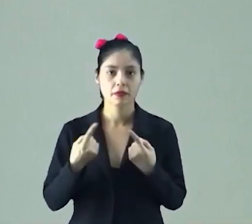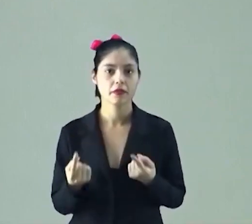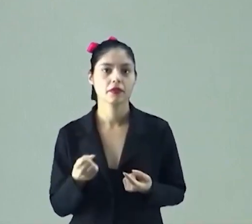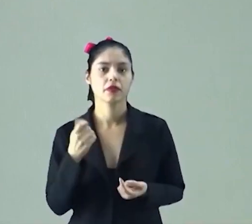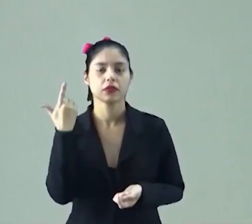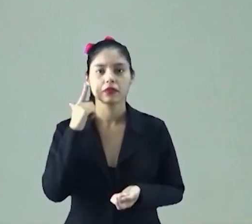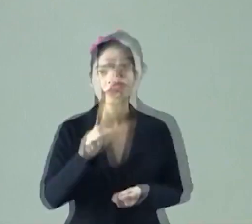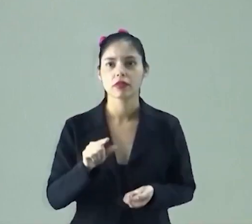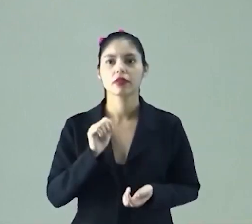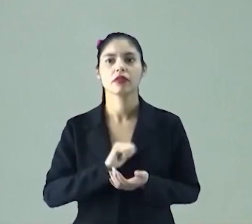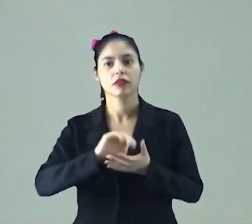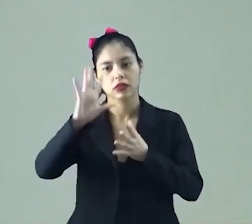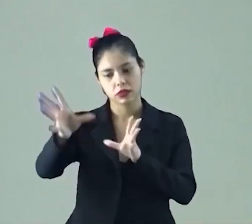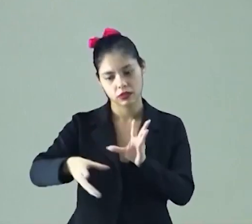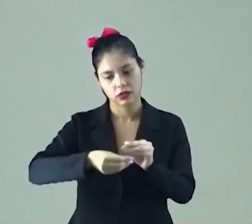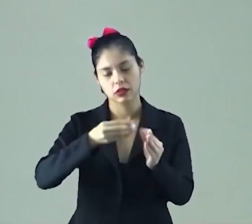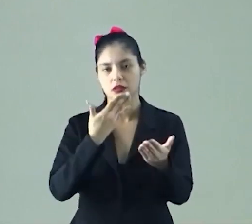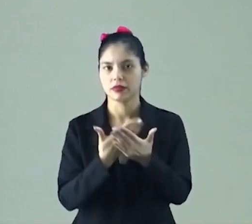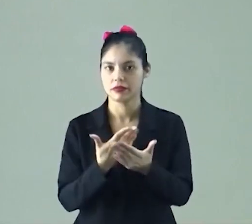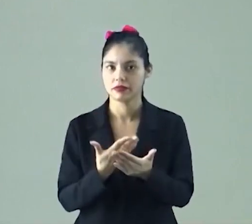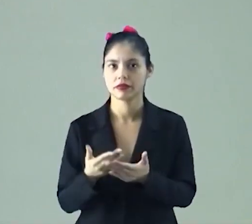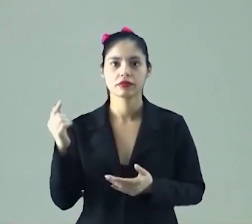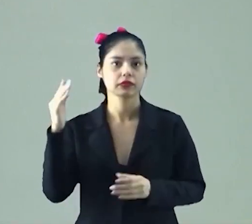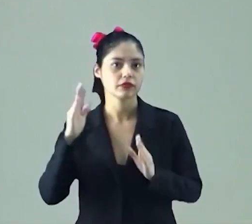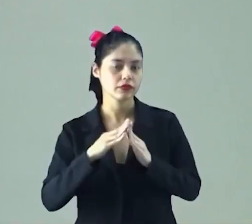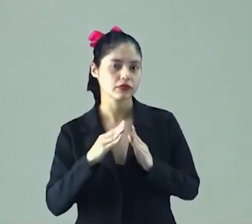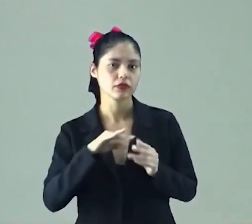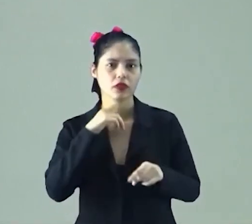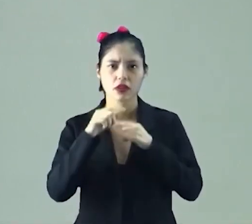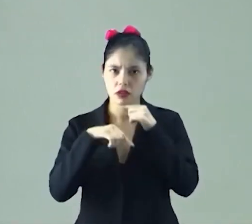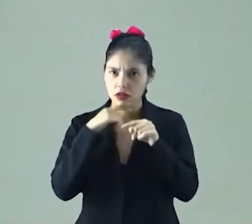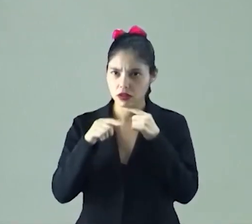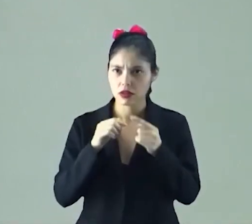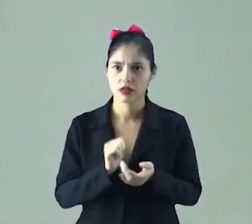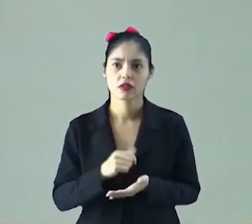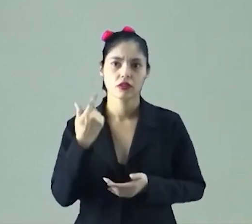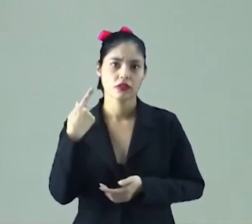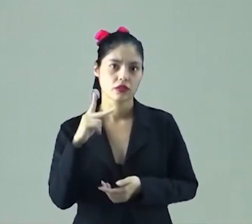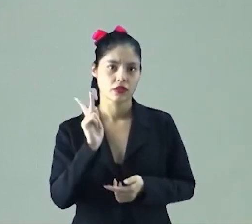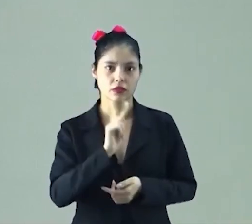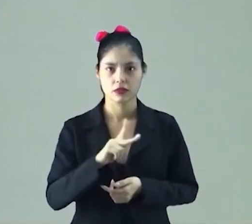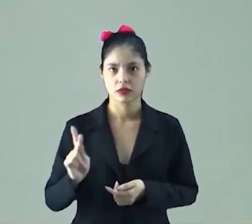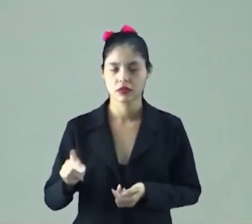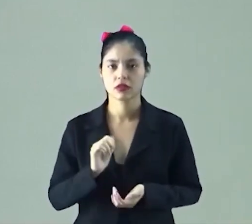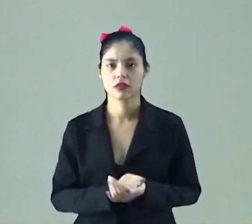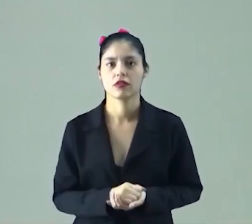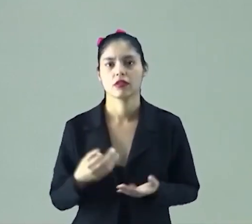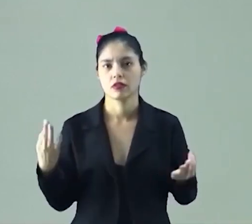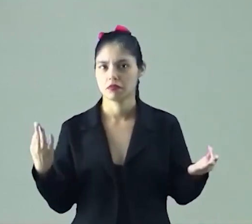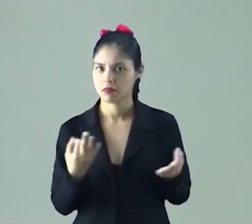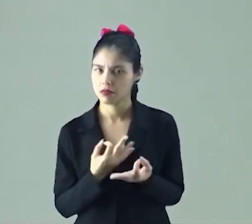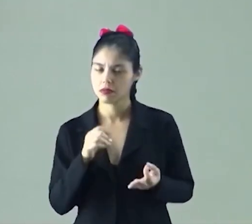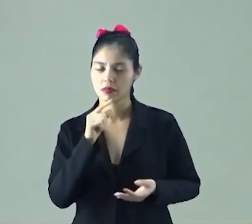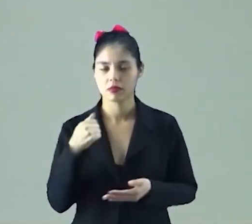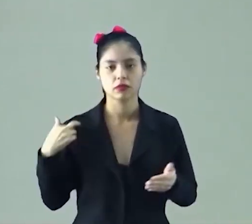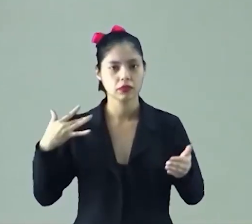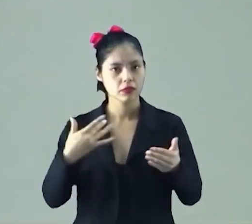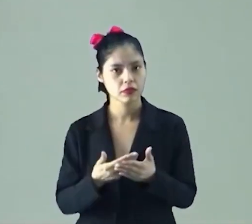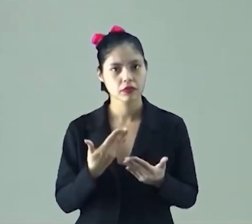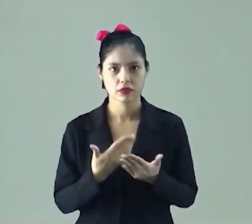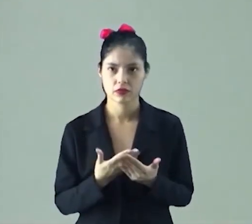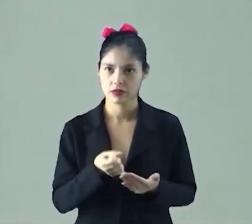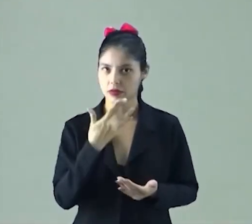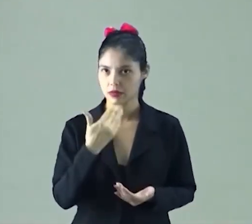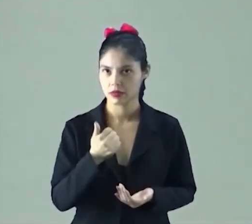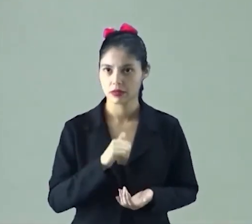se você conseguir complementar com seus estudos em casa, inclusive tirando as suas dúvidas com os seus professores, será excelente para o seu avanço nos